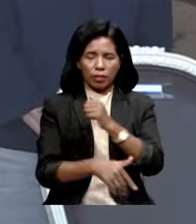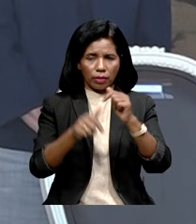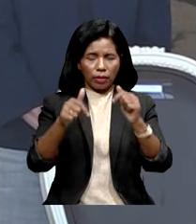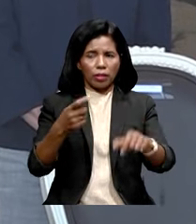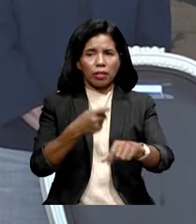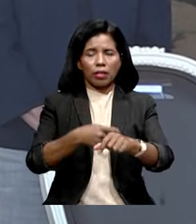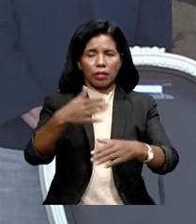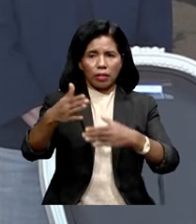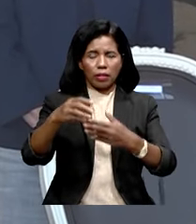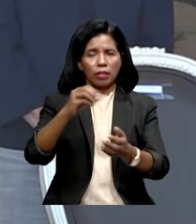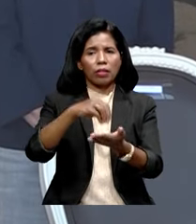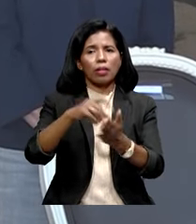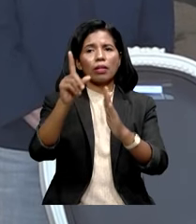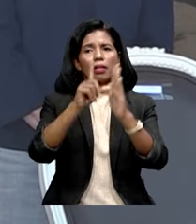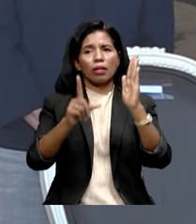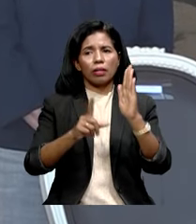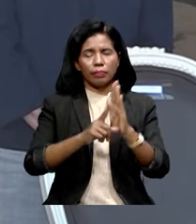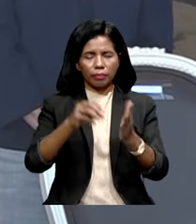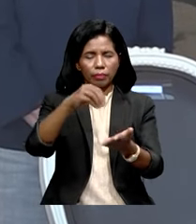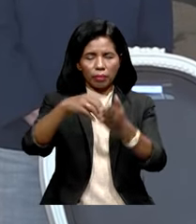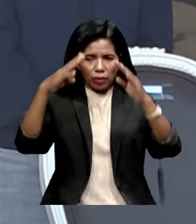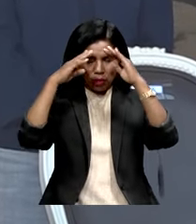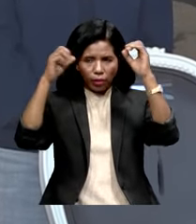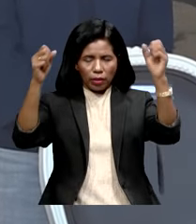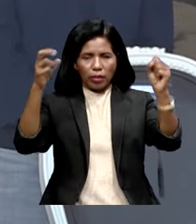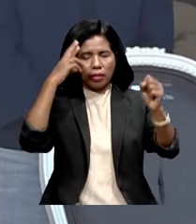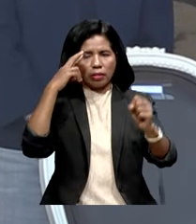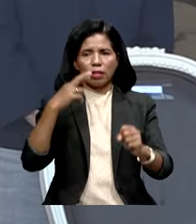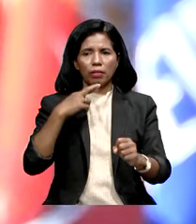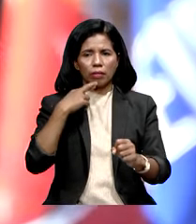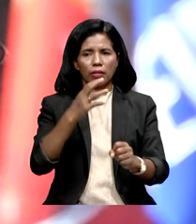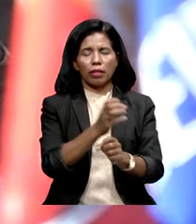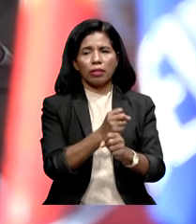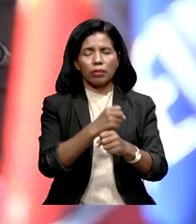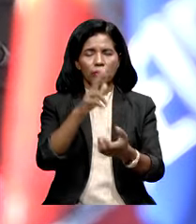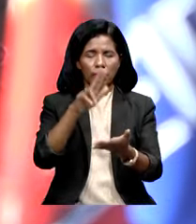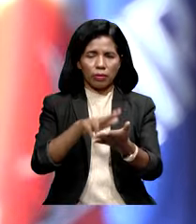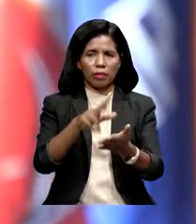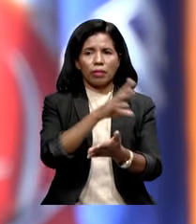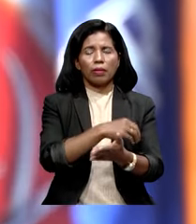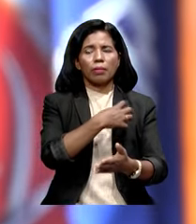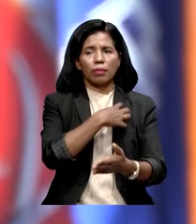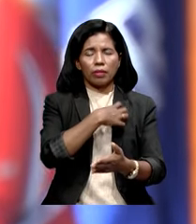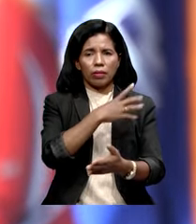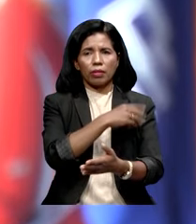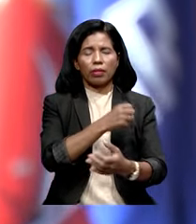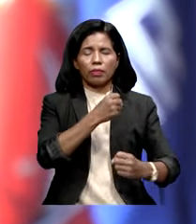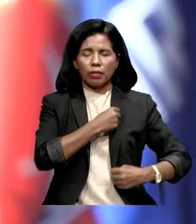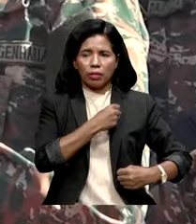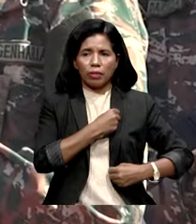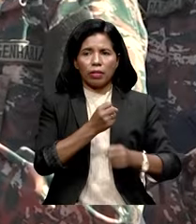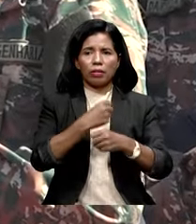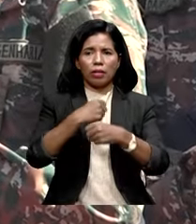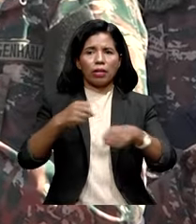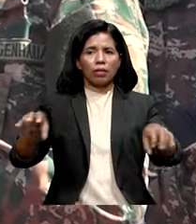tempo badak se cria lei ida, onde propõe para o presidente da República, Zera Muzorta, a tuplão mulga, no PNTL no FFDTL, belala o